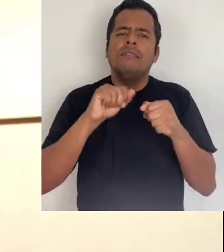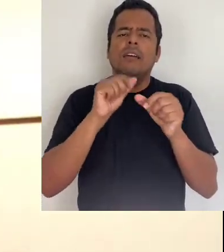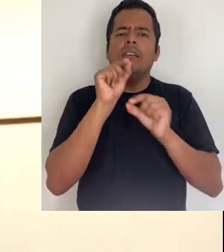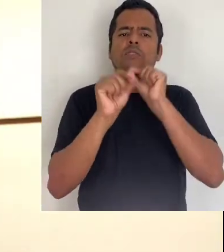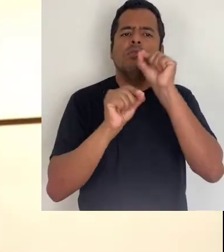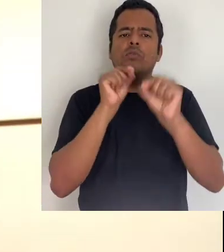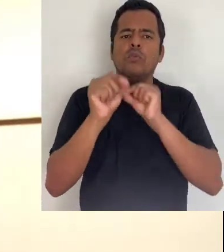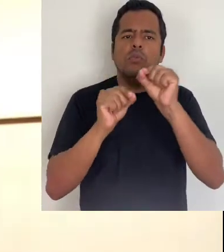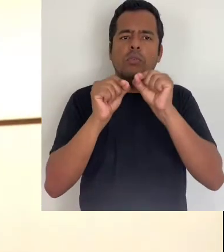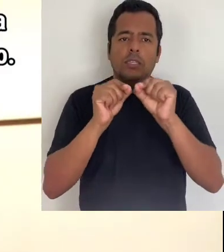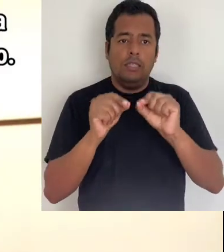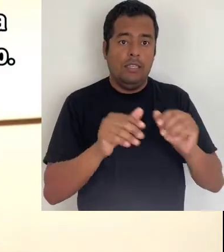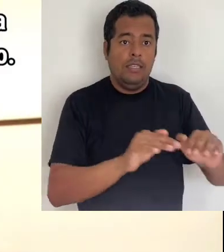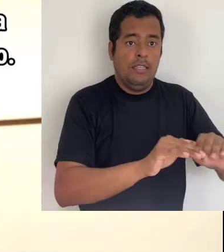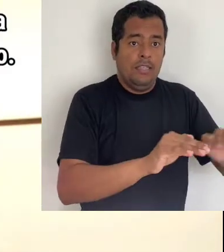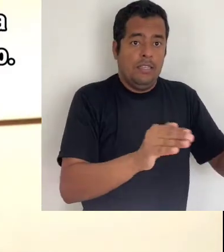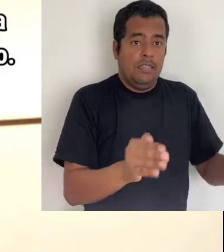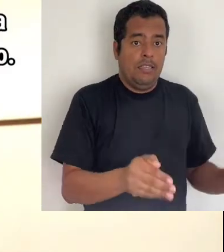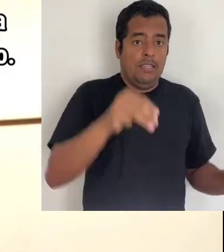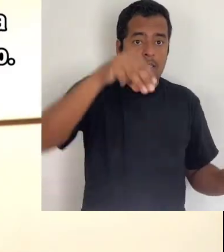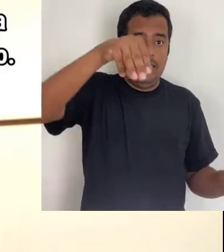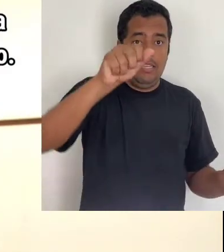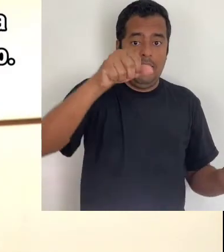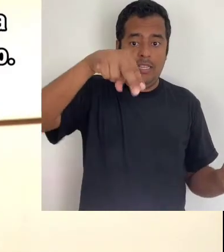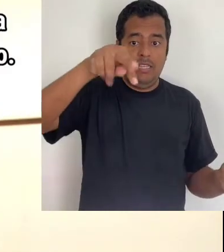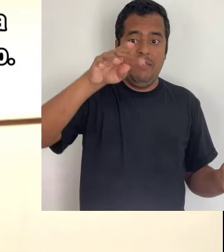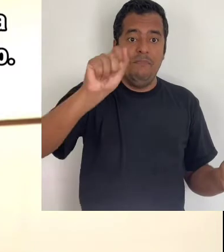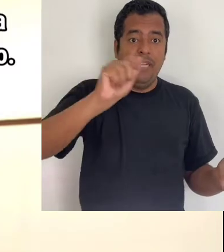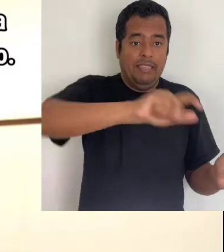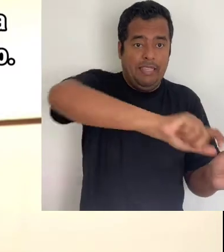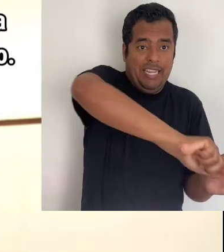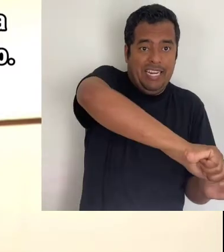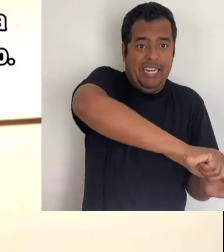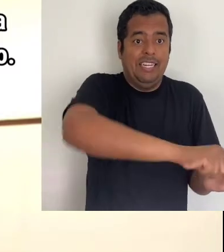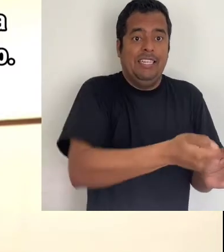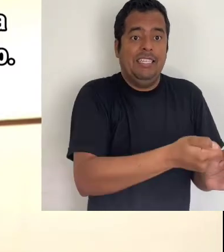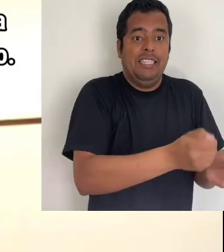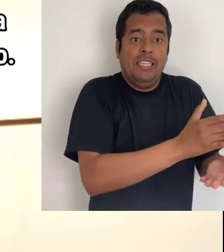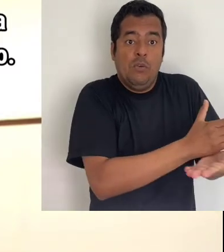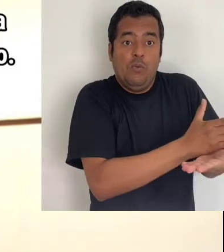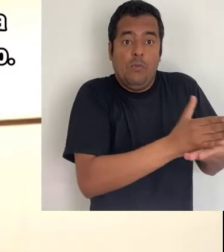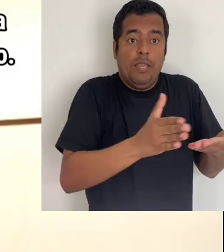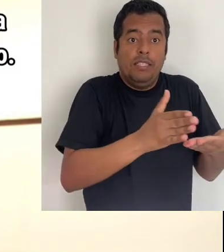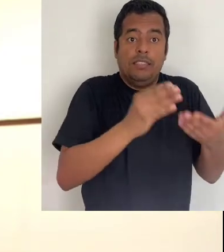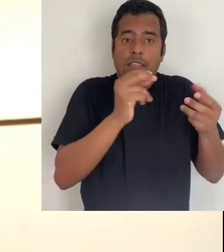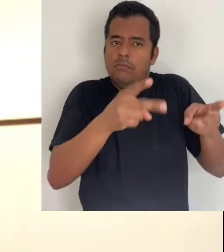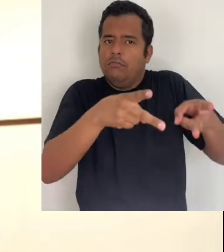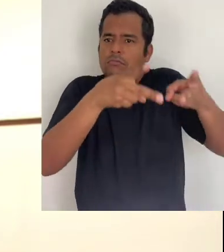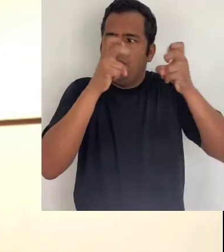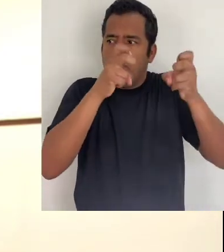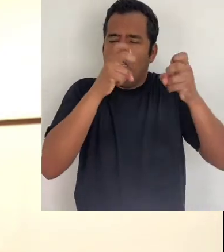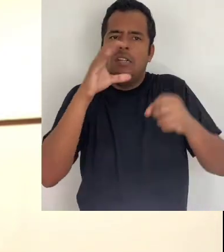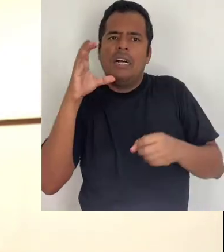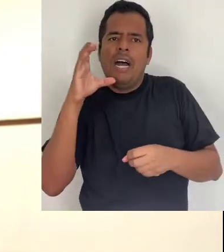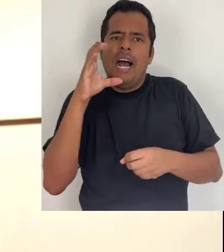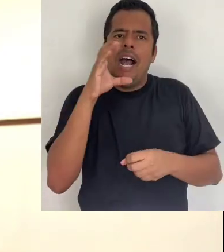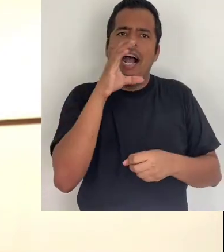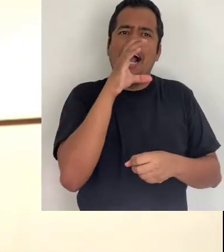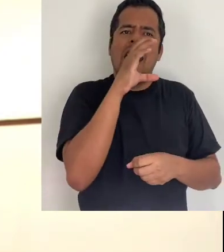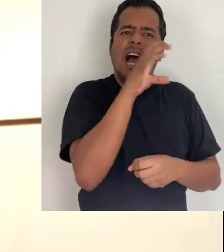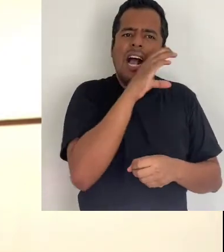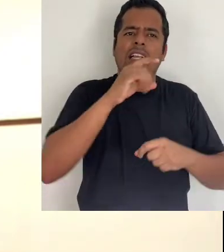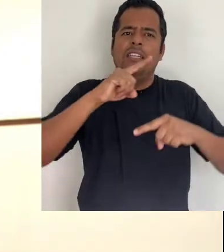fazendo esse processo. E agora o que é que eu faço? Eu vou agora ligar a manta aquecedora e eu vou observar justamente